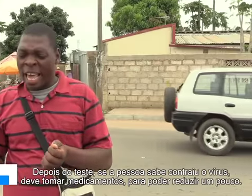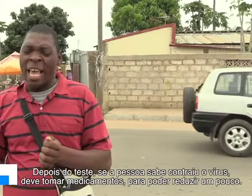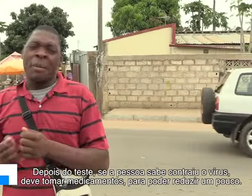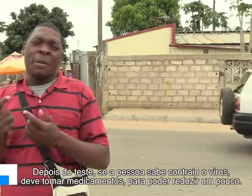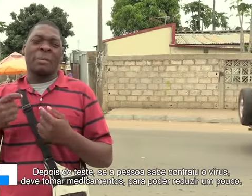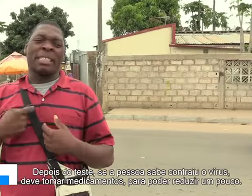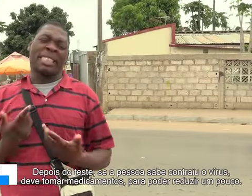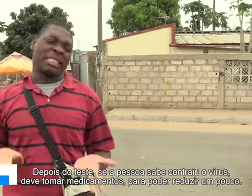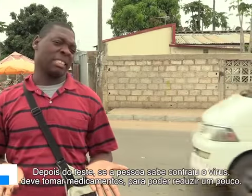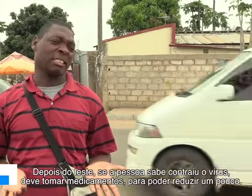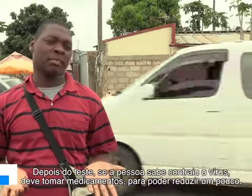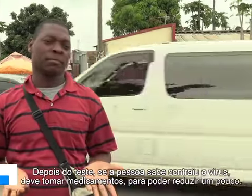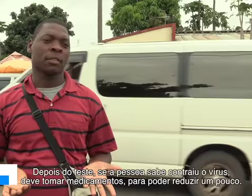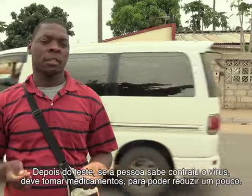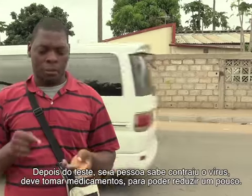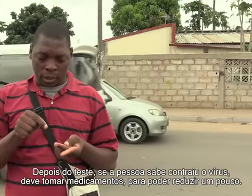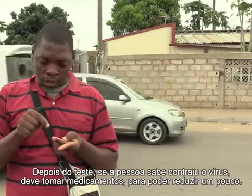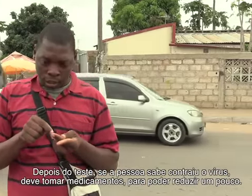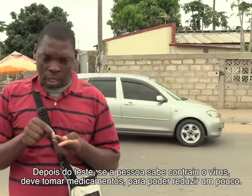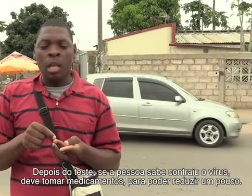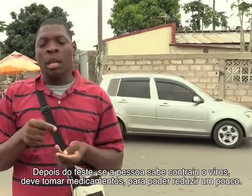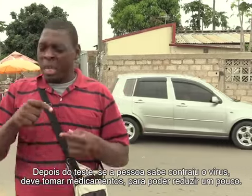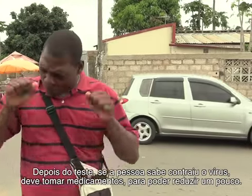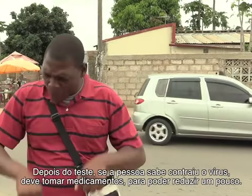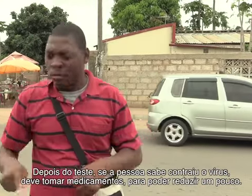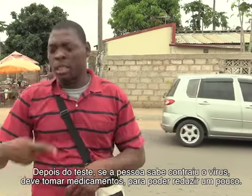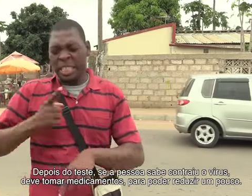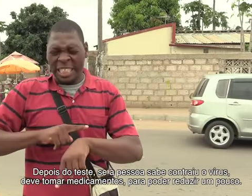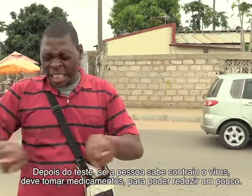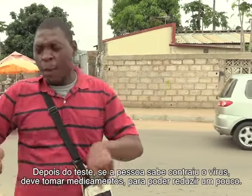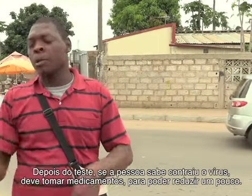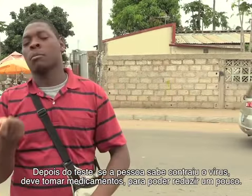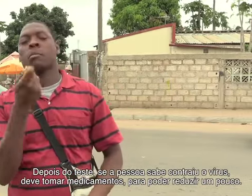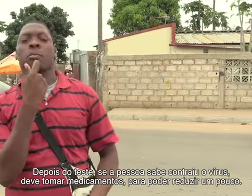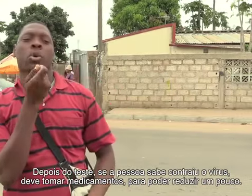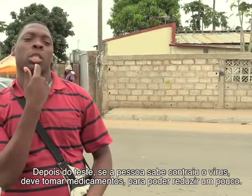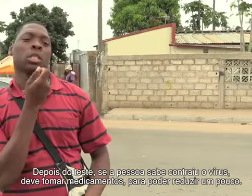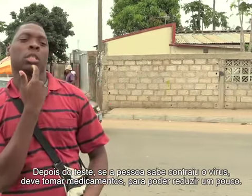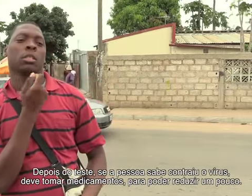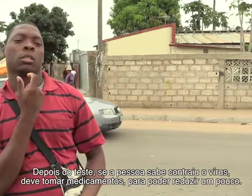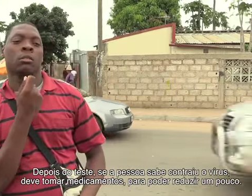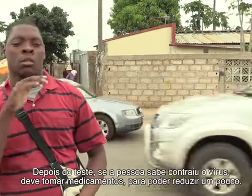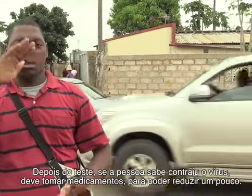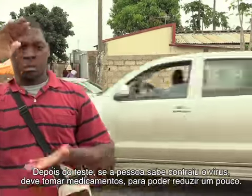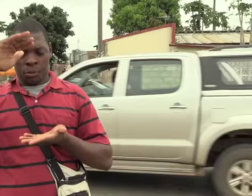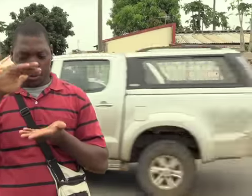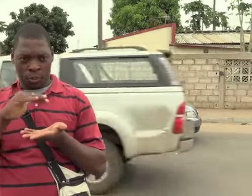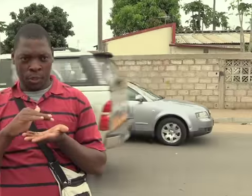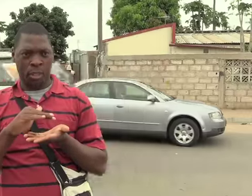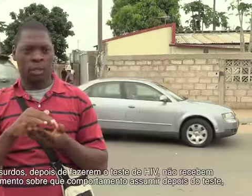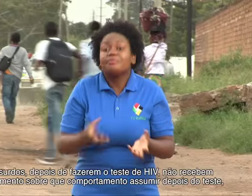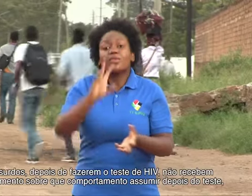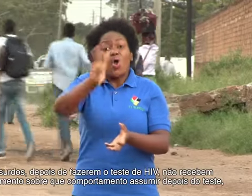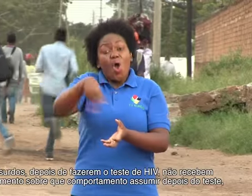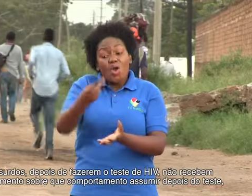se a pessoa sabe que contraiu o vírus, deve tomar medicamentos para poder reduzir, baixar um pouco.